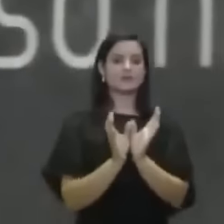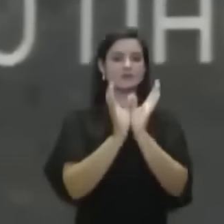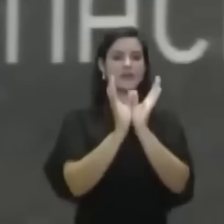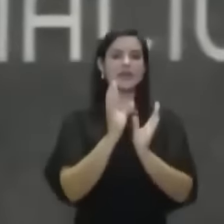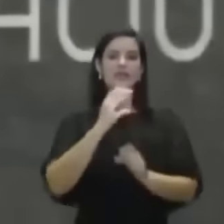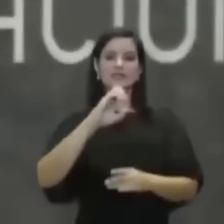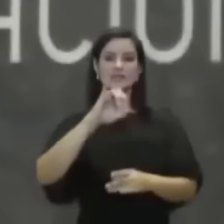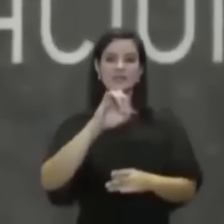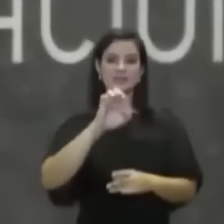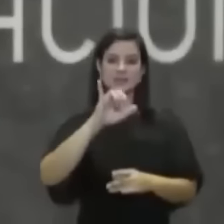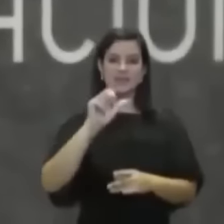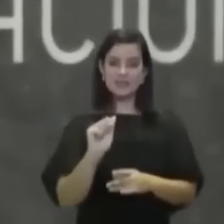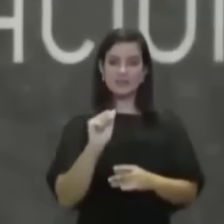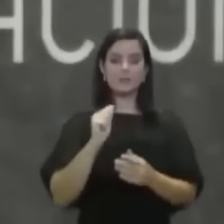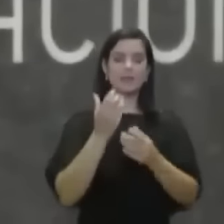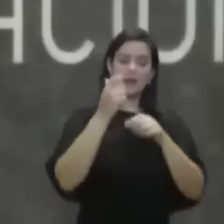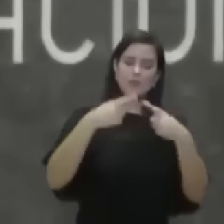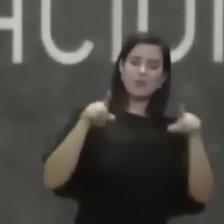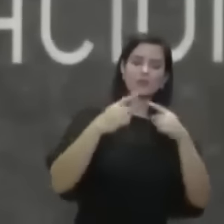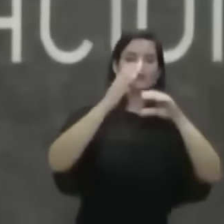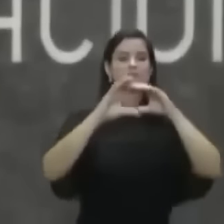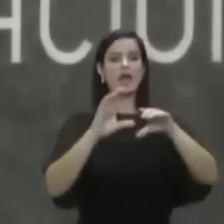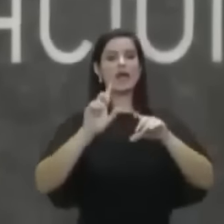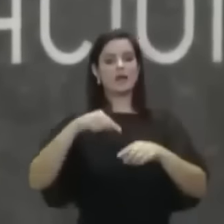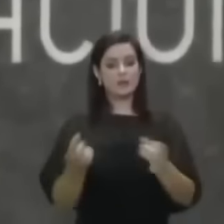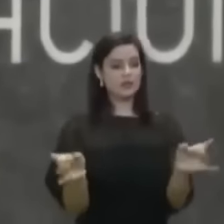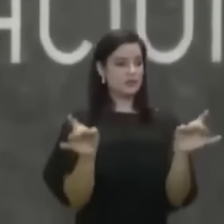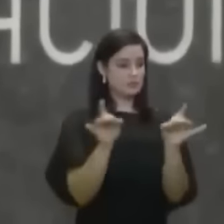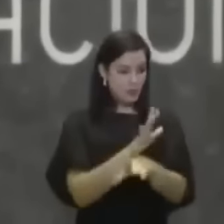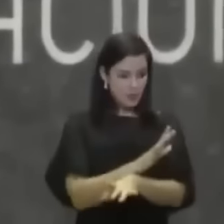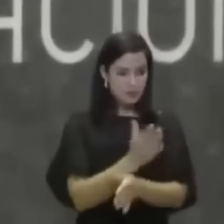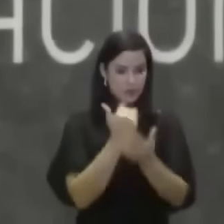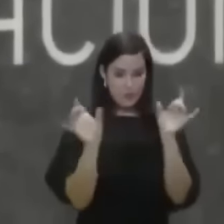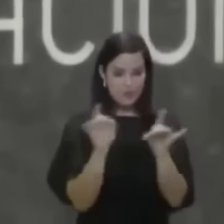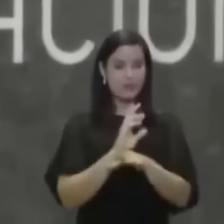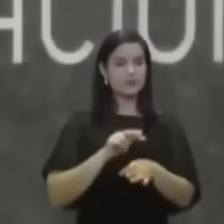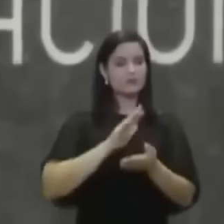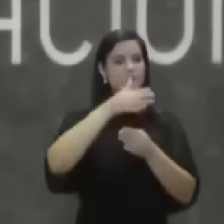dali Jesus desce do Monte Sião, do cenáculo, rumo à prensa de azeite, ao